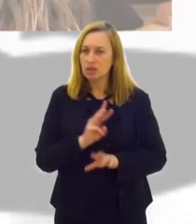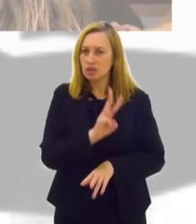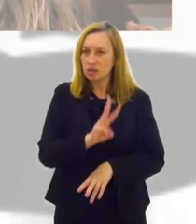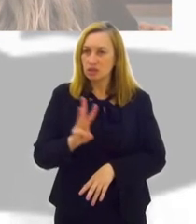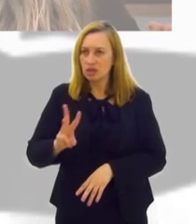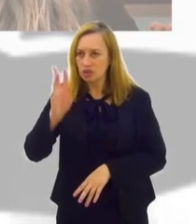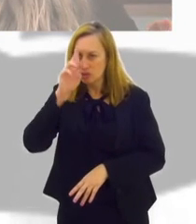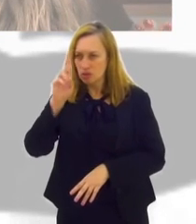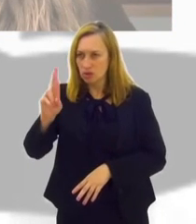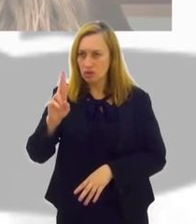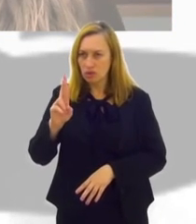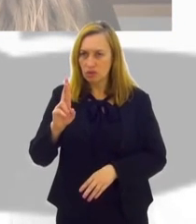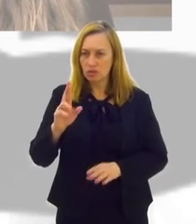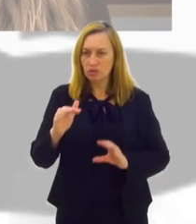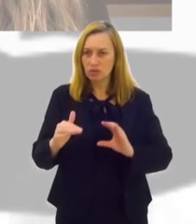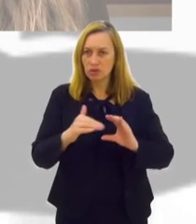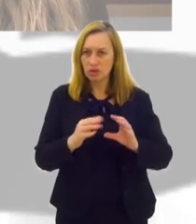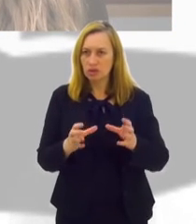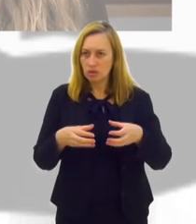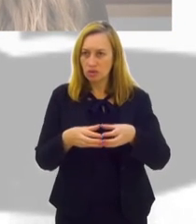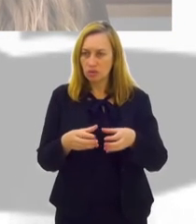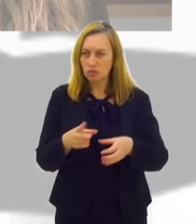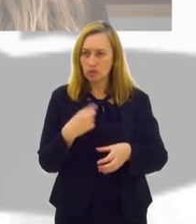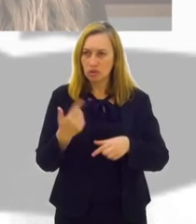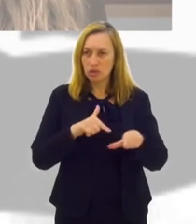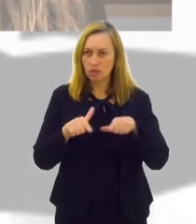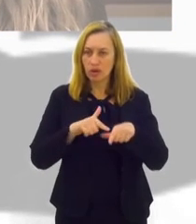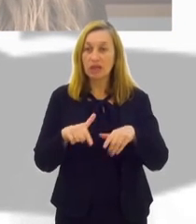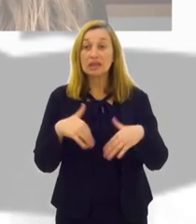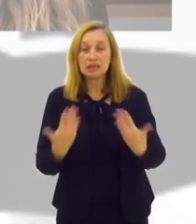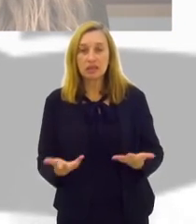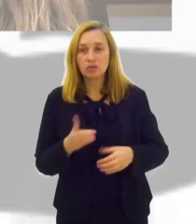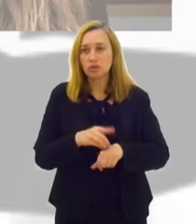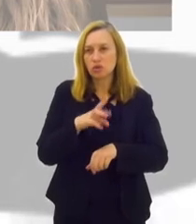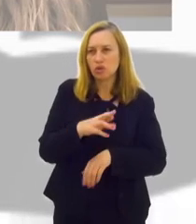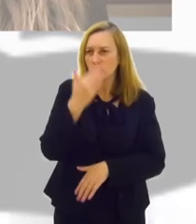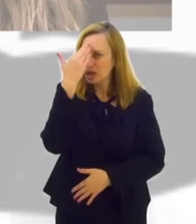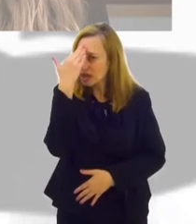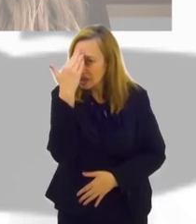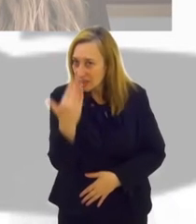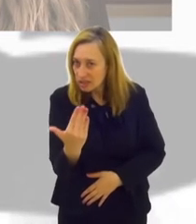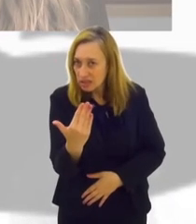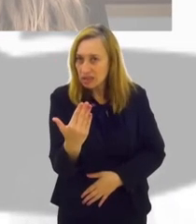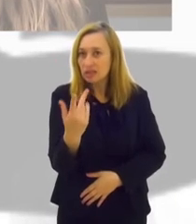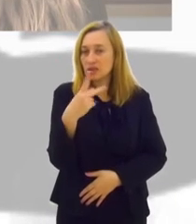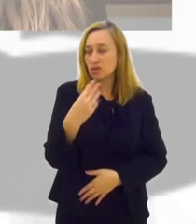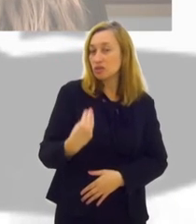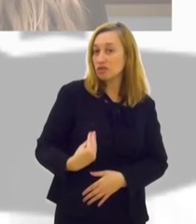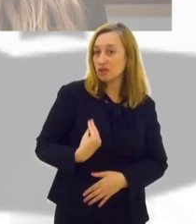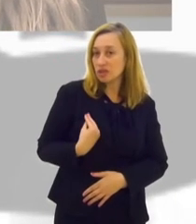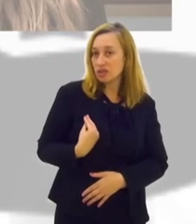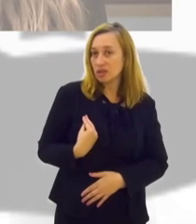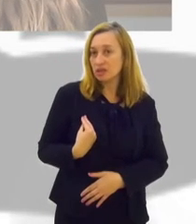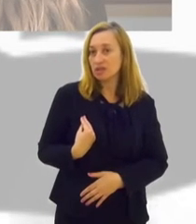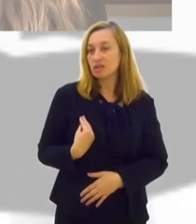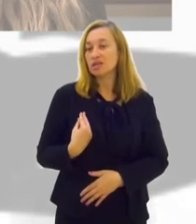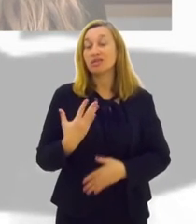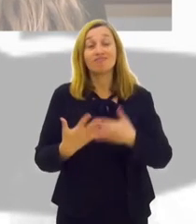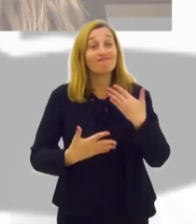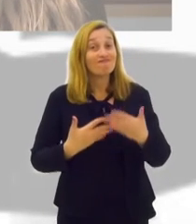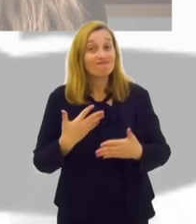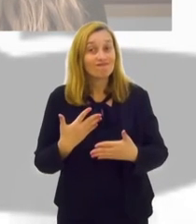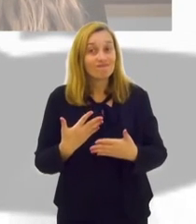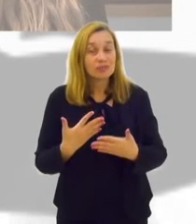esse site que o senhor vai mandar para a nossa produção. E então, doutor, eu quero agradecer a sua presença